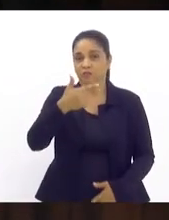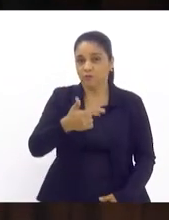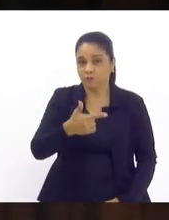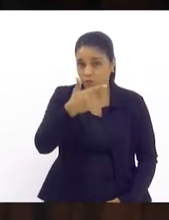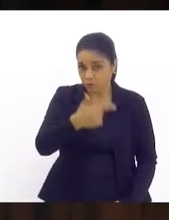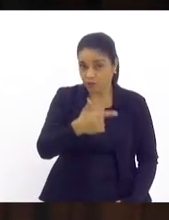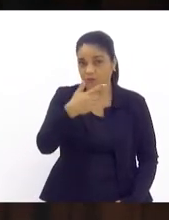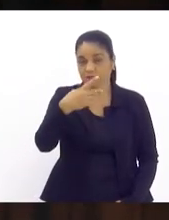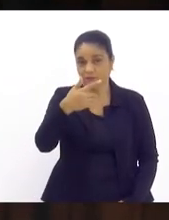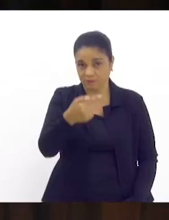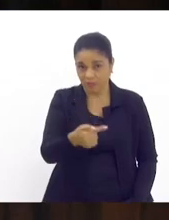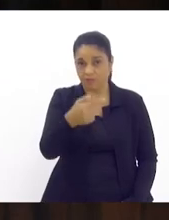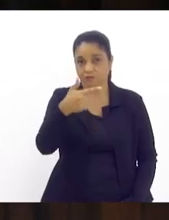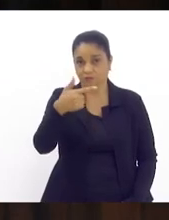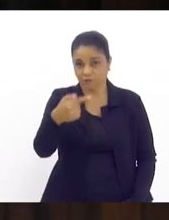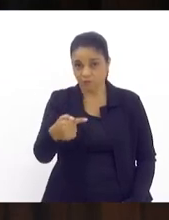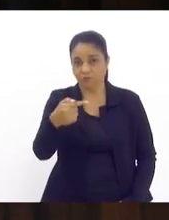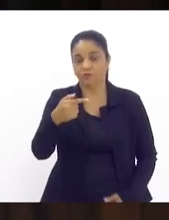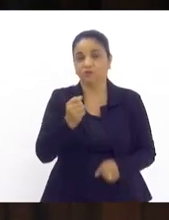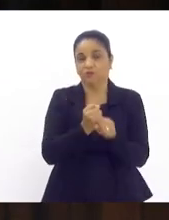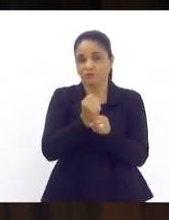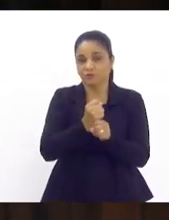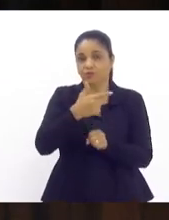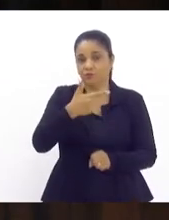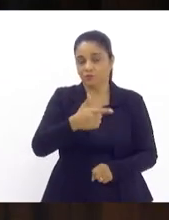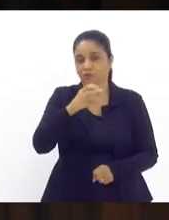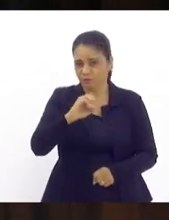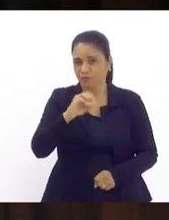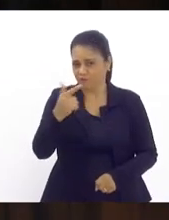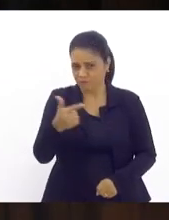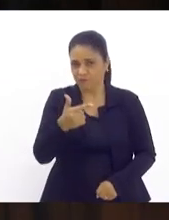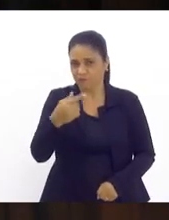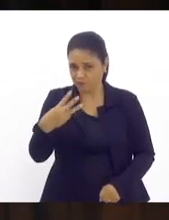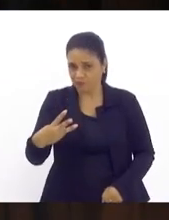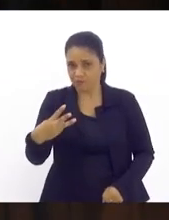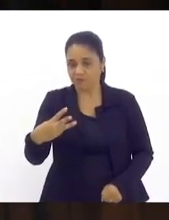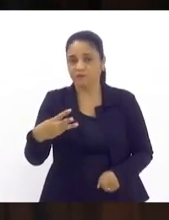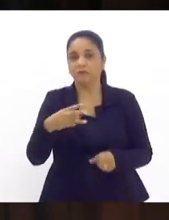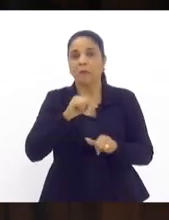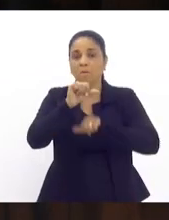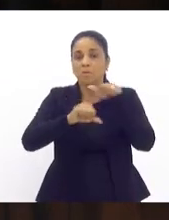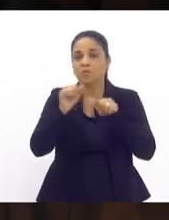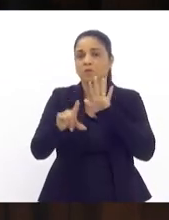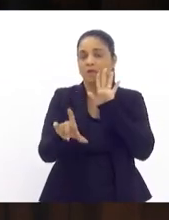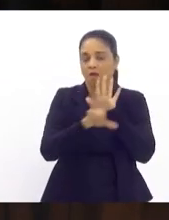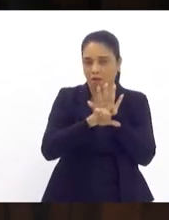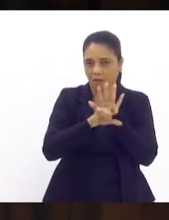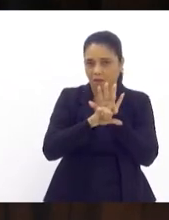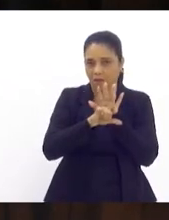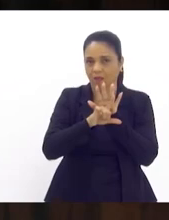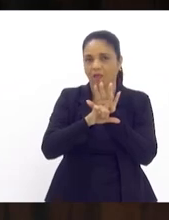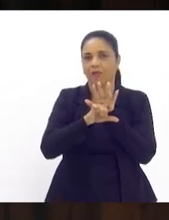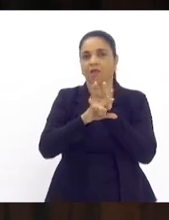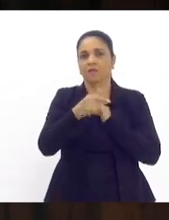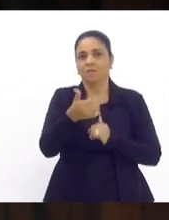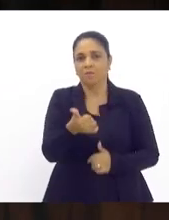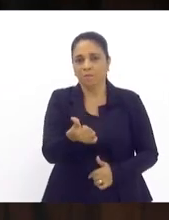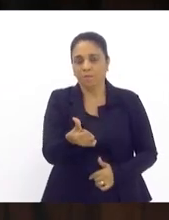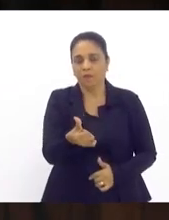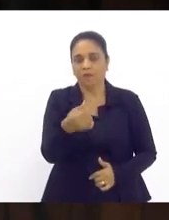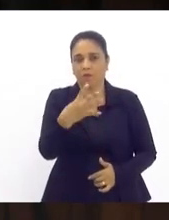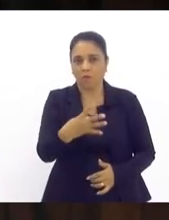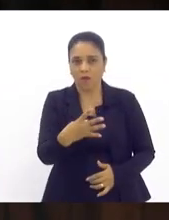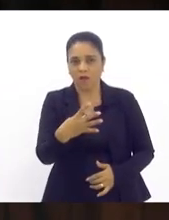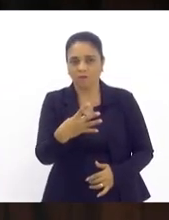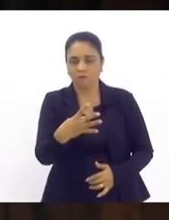23, de autoria do deputado Bernardo Ross, que altera a lei 95 de 64, 17 de fevereiro de